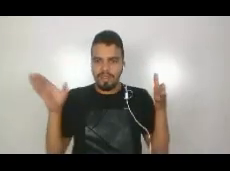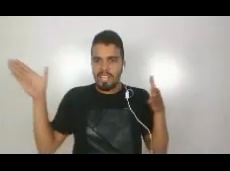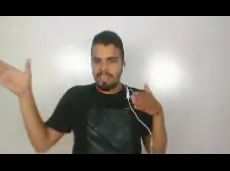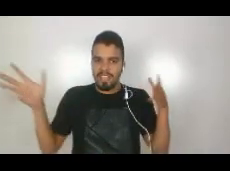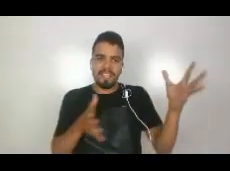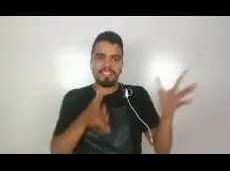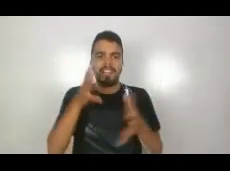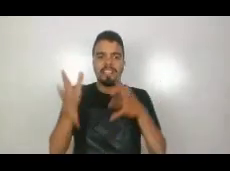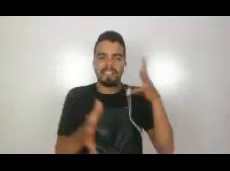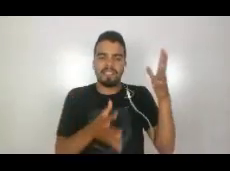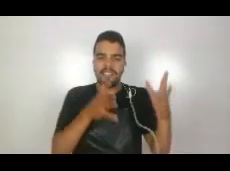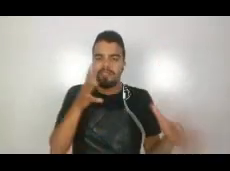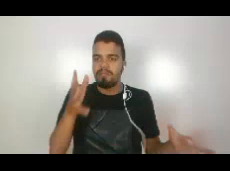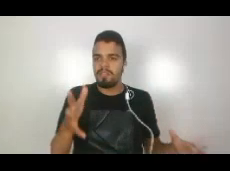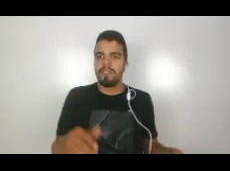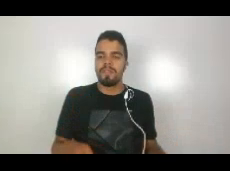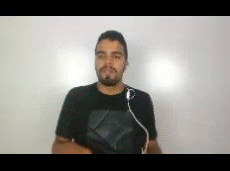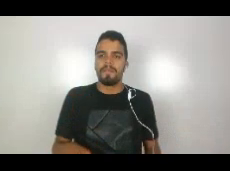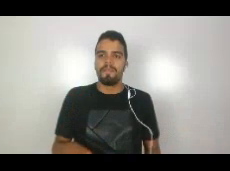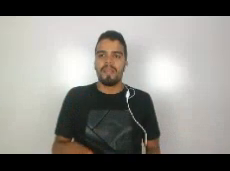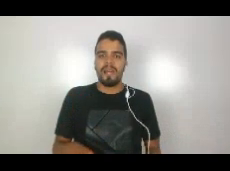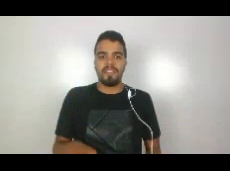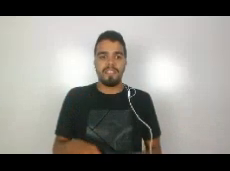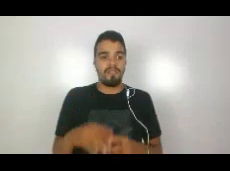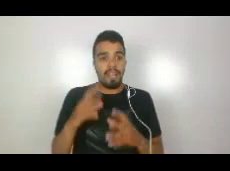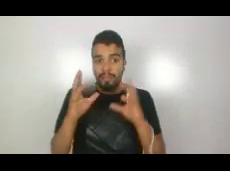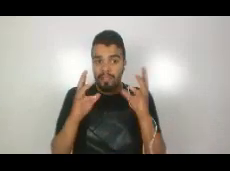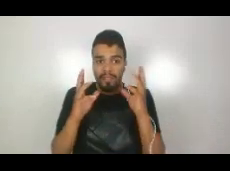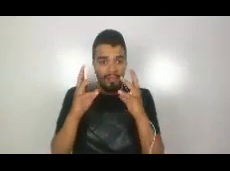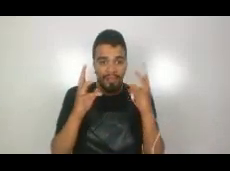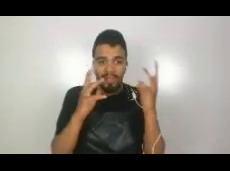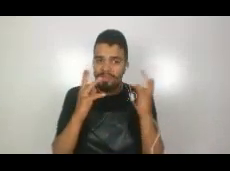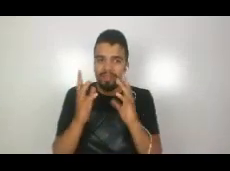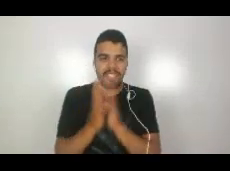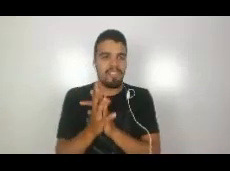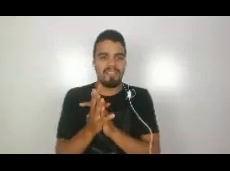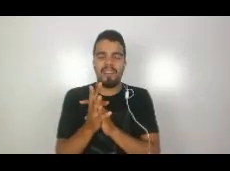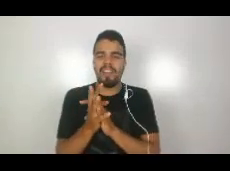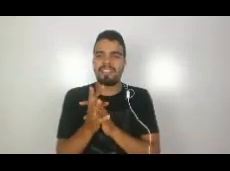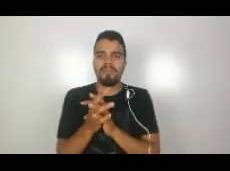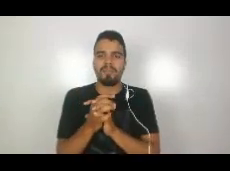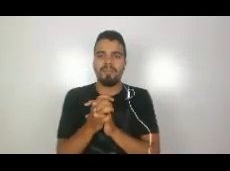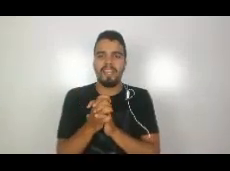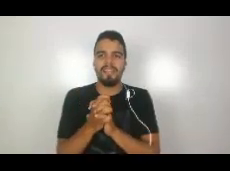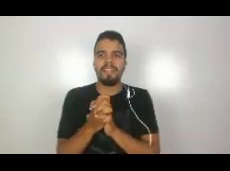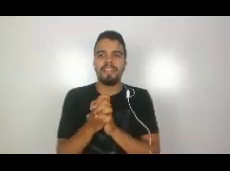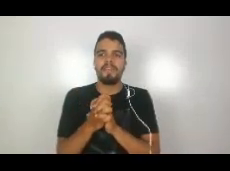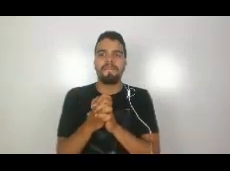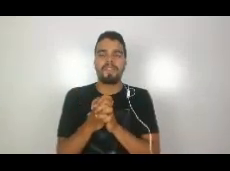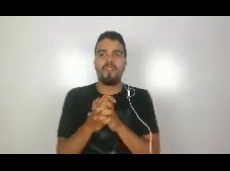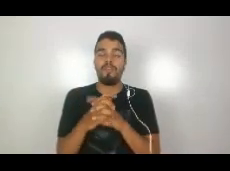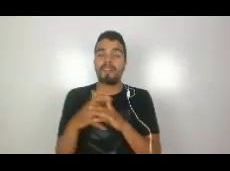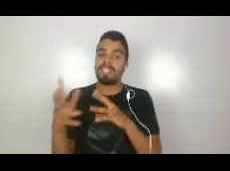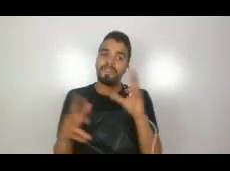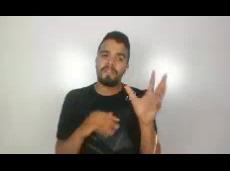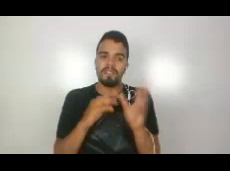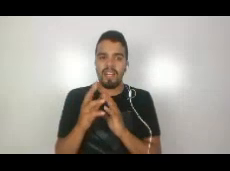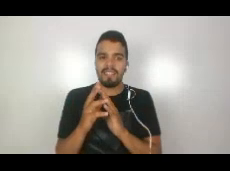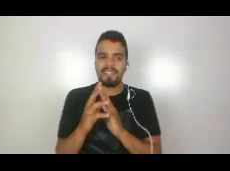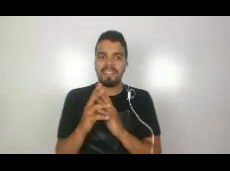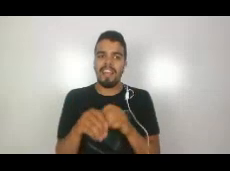né? Cortava aqui a sinalização. Às vezes não era muito, eu não conseguia visualizar muito bem. Então, algumas